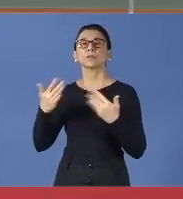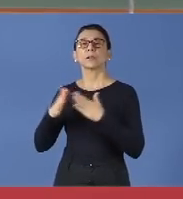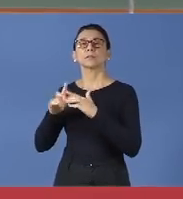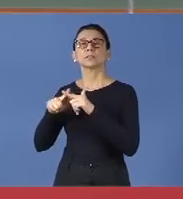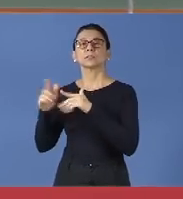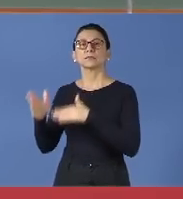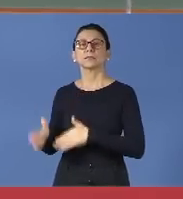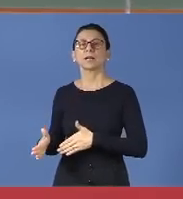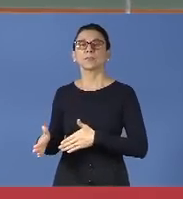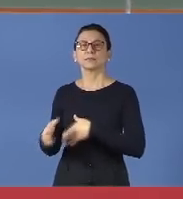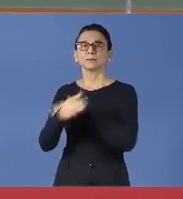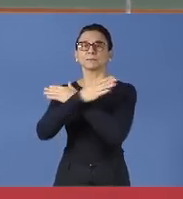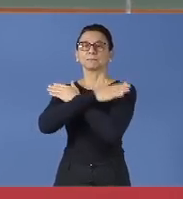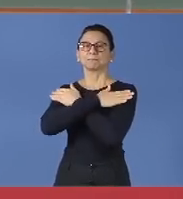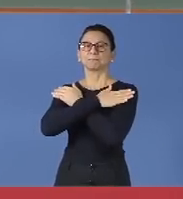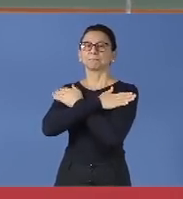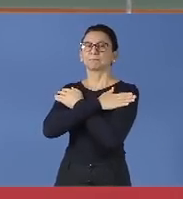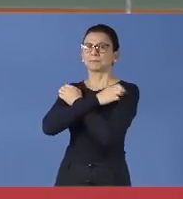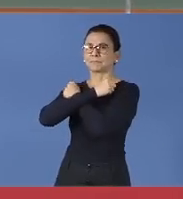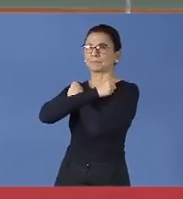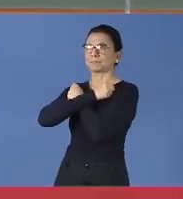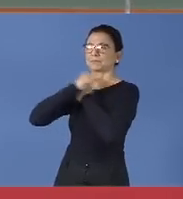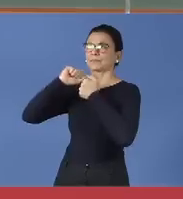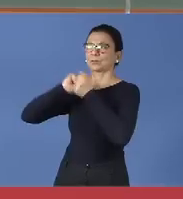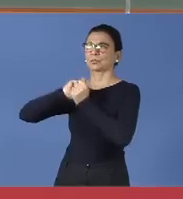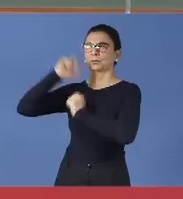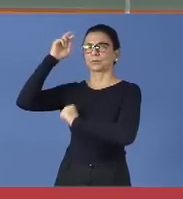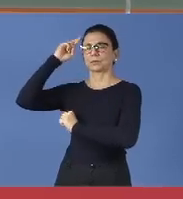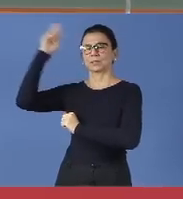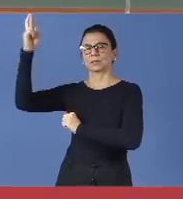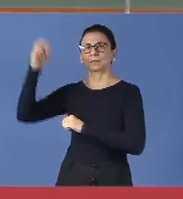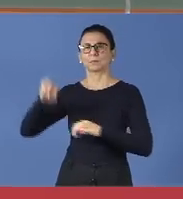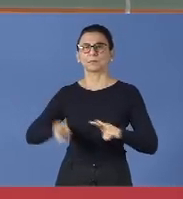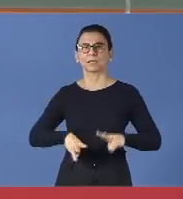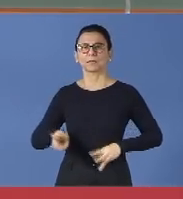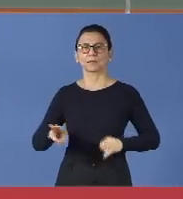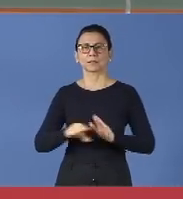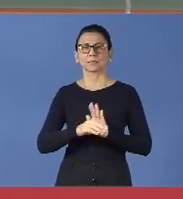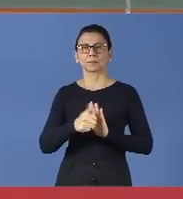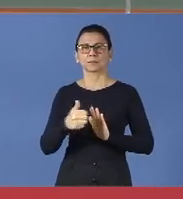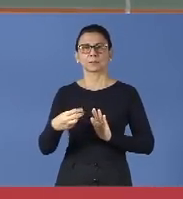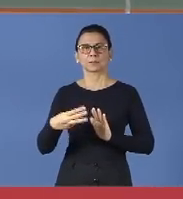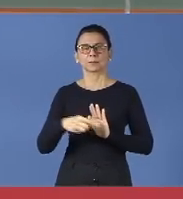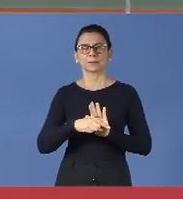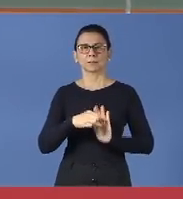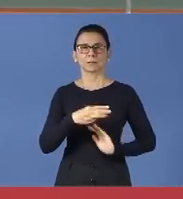pequena sugestão de mensagem em Marcos, capítulo 13, verso 33.